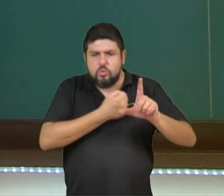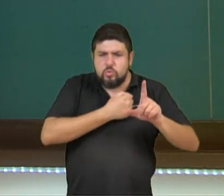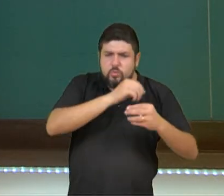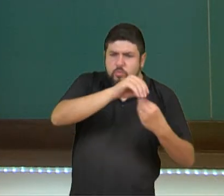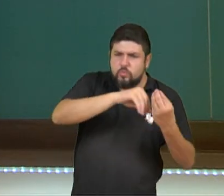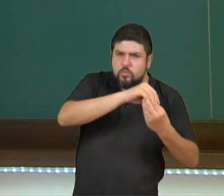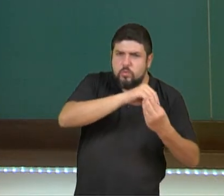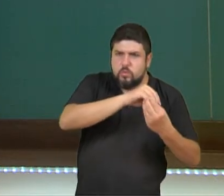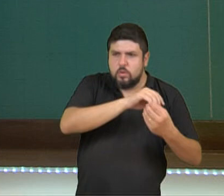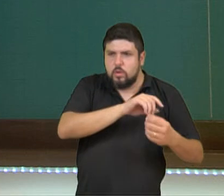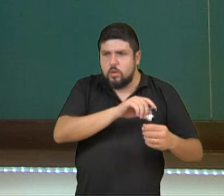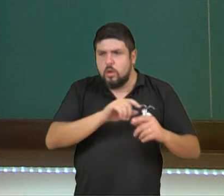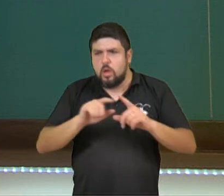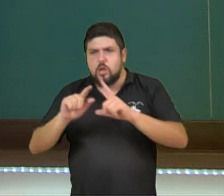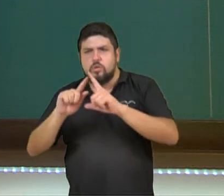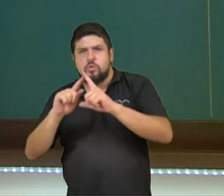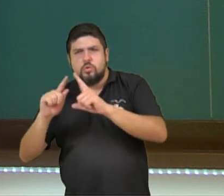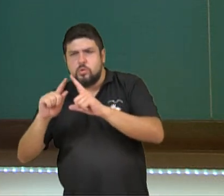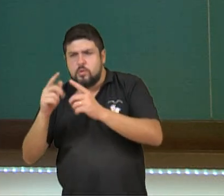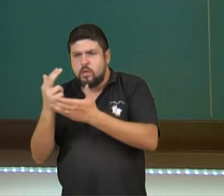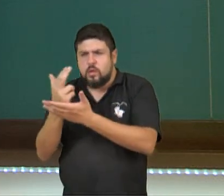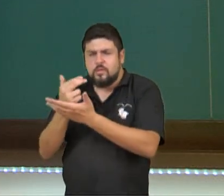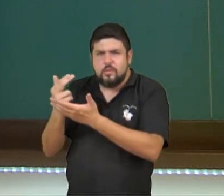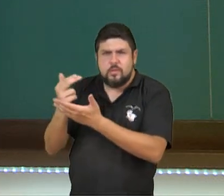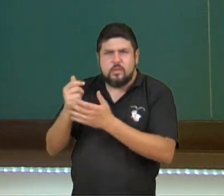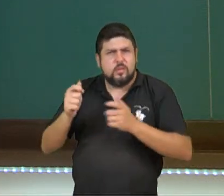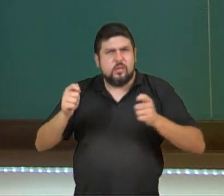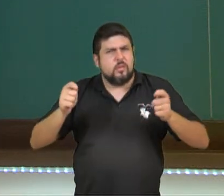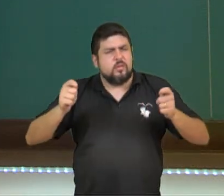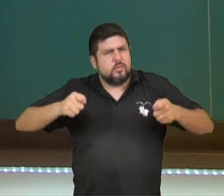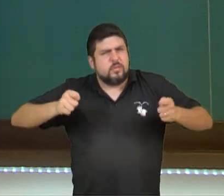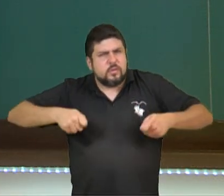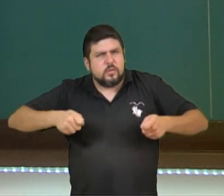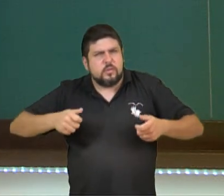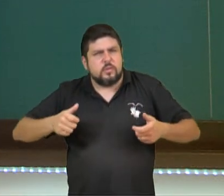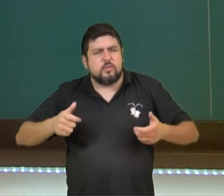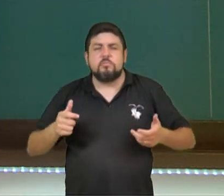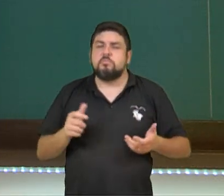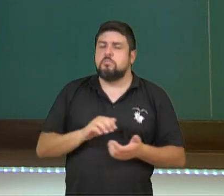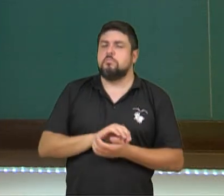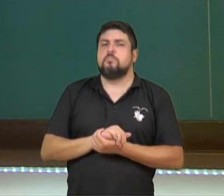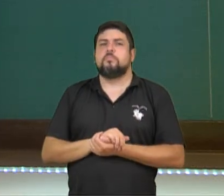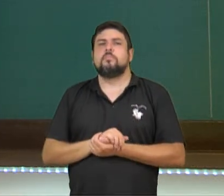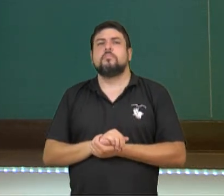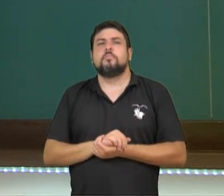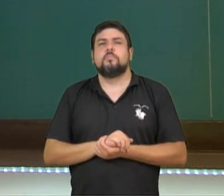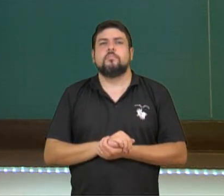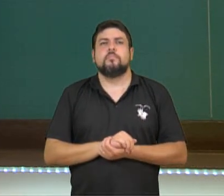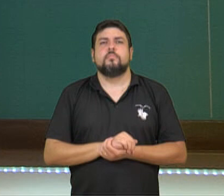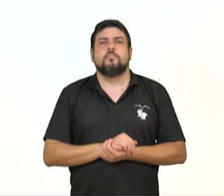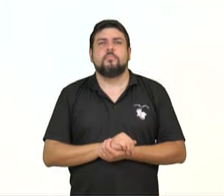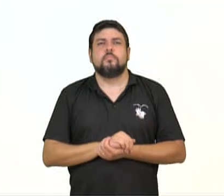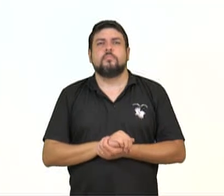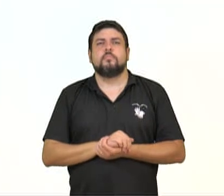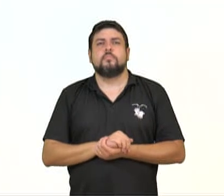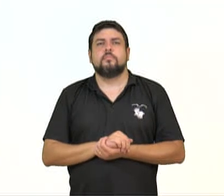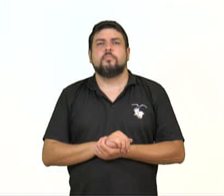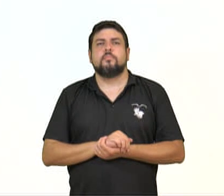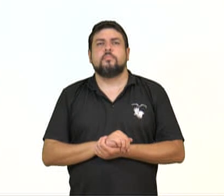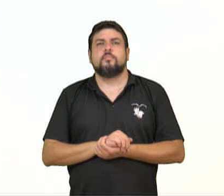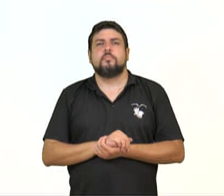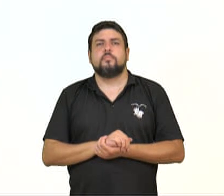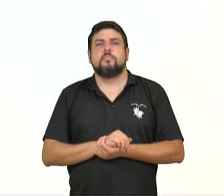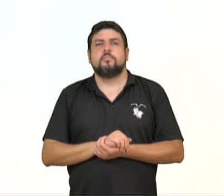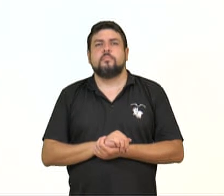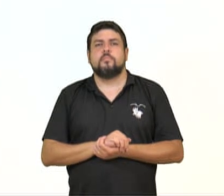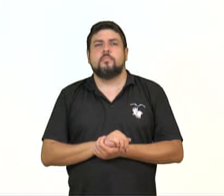desenho. Opa, eu consigo misturar essas duas coisas? Será que é possível? Vamos ver? O